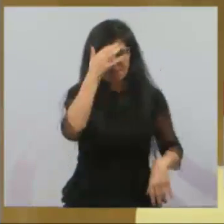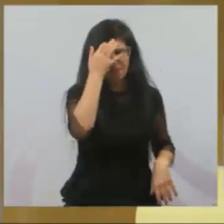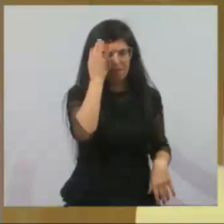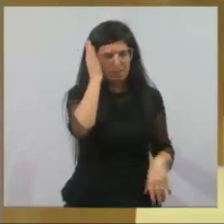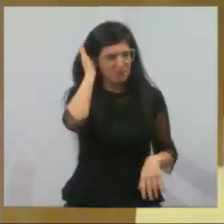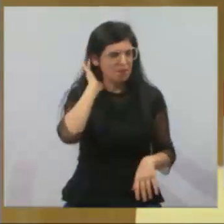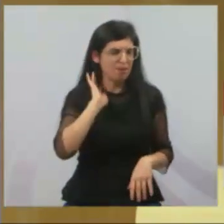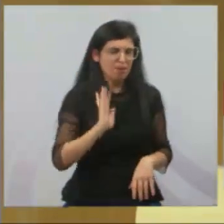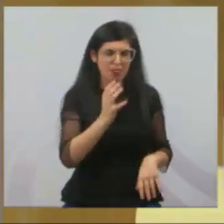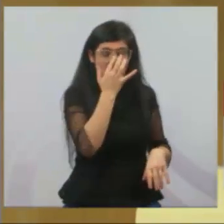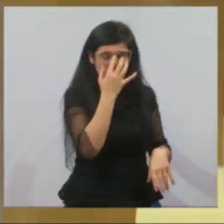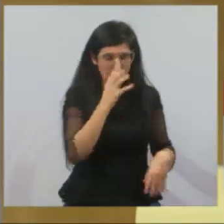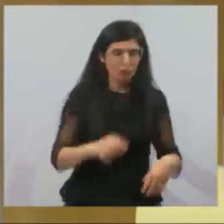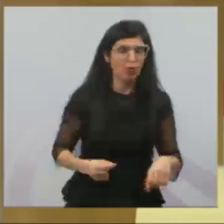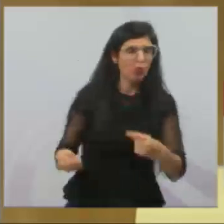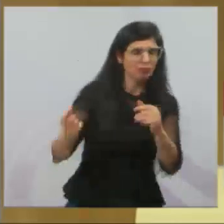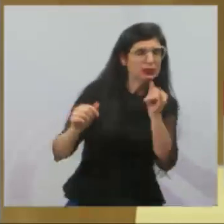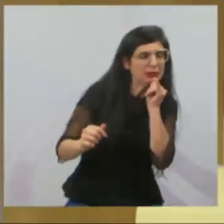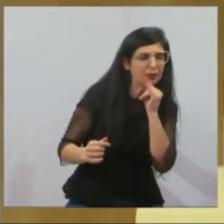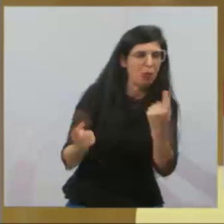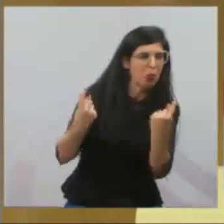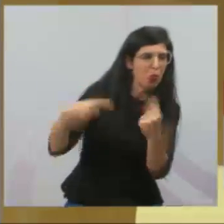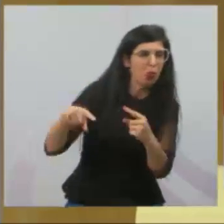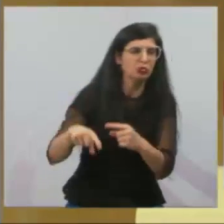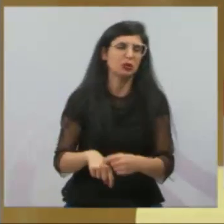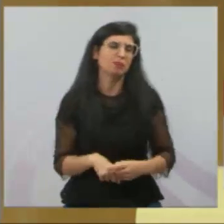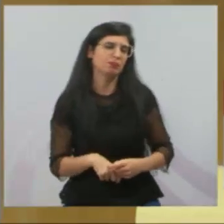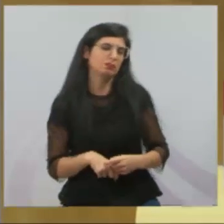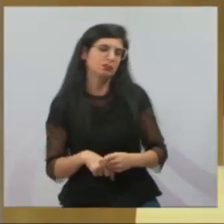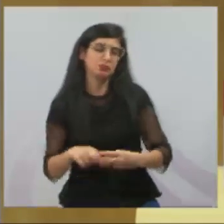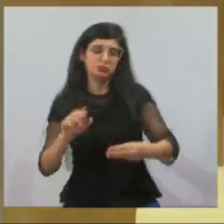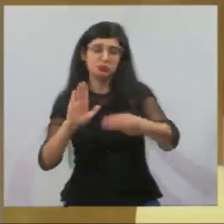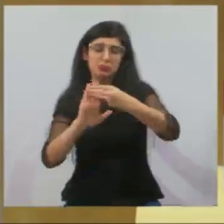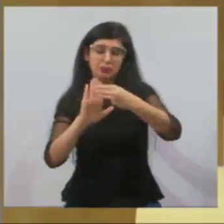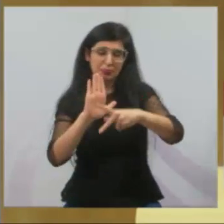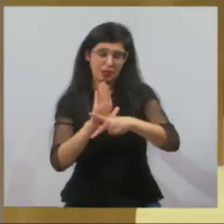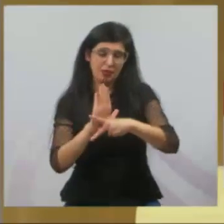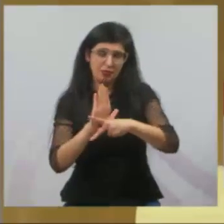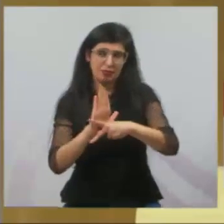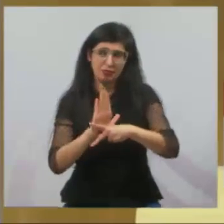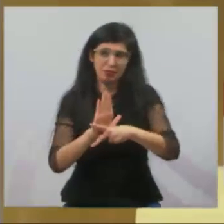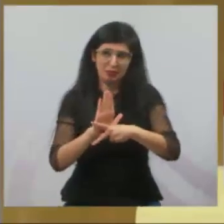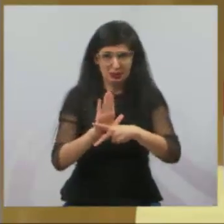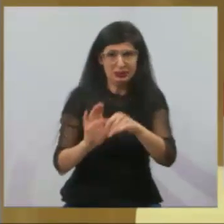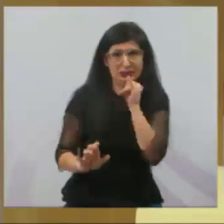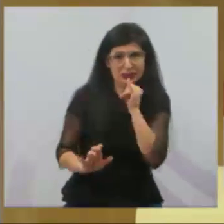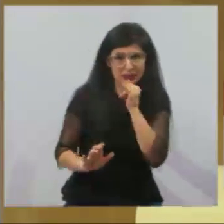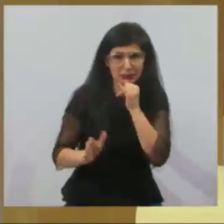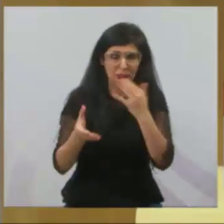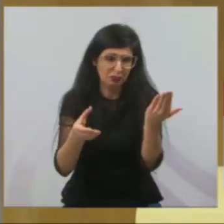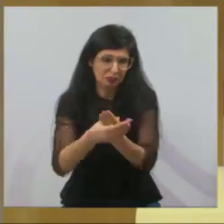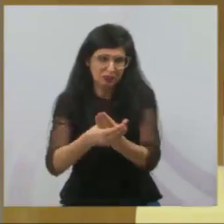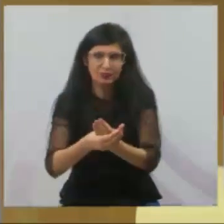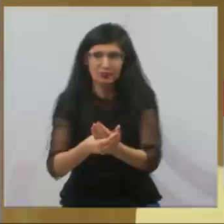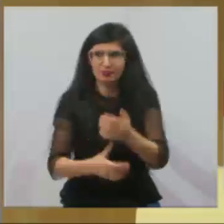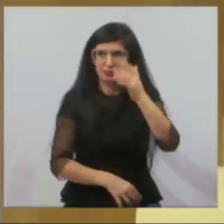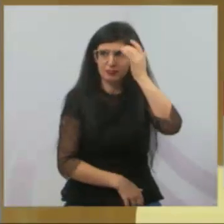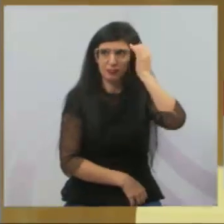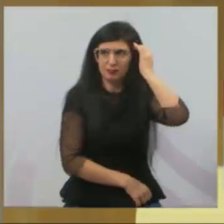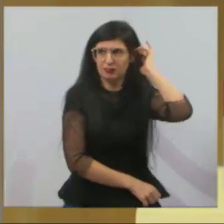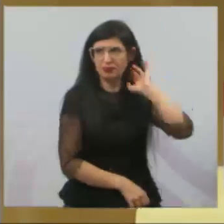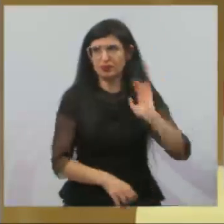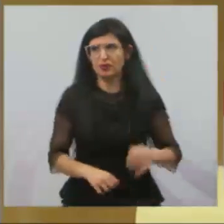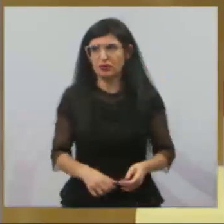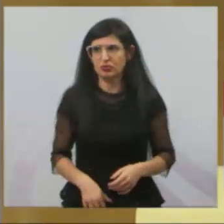ação no Ministério Público, pode dar até problema para o próprio administrador, porque vai dar uma improbidade administrativa, porque ele